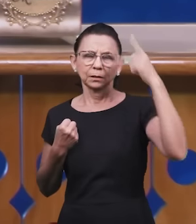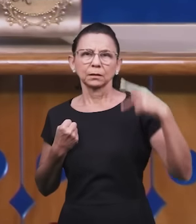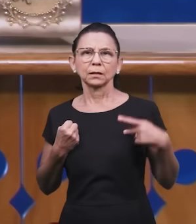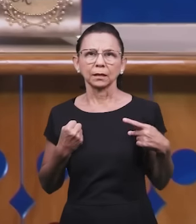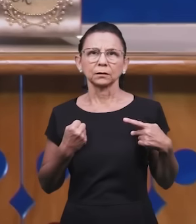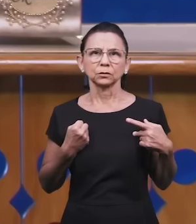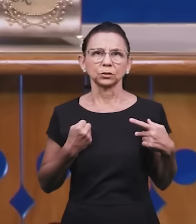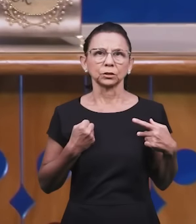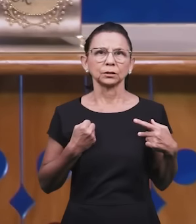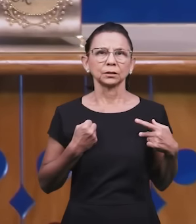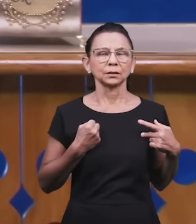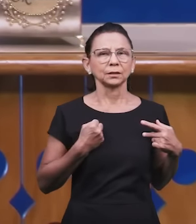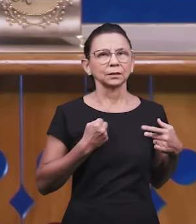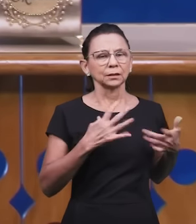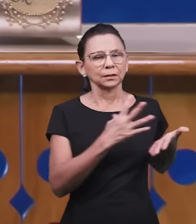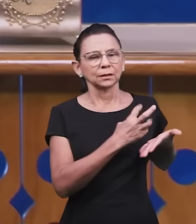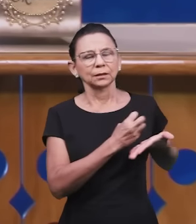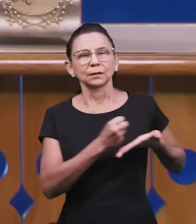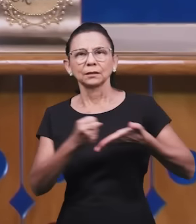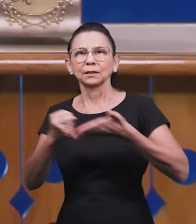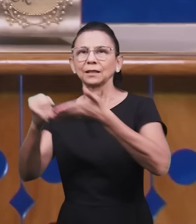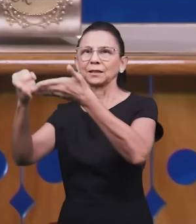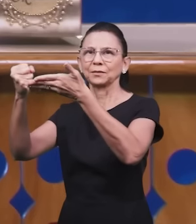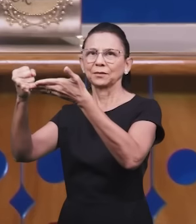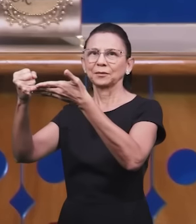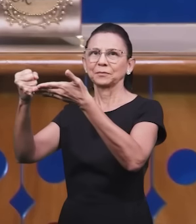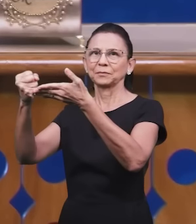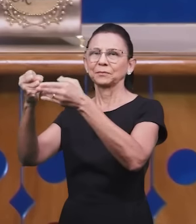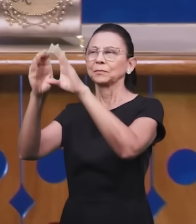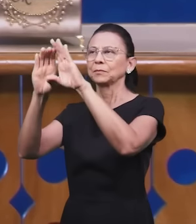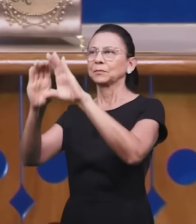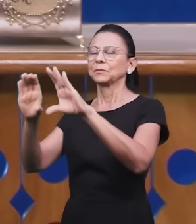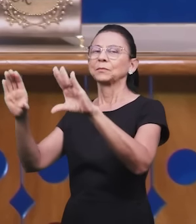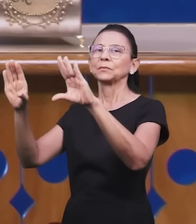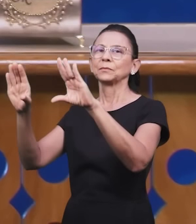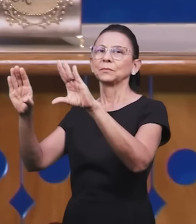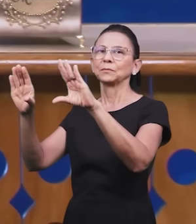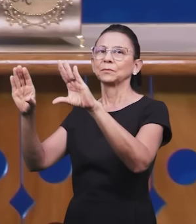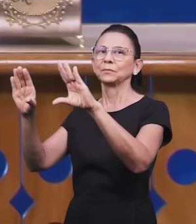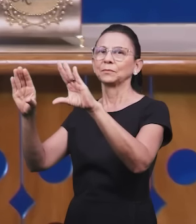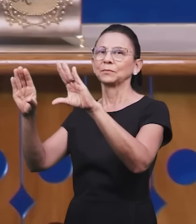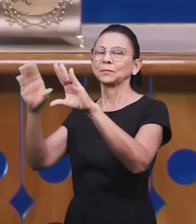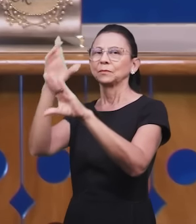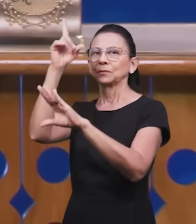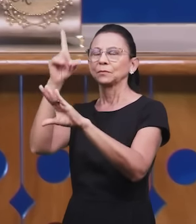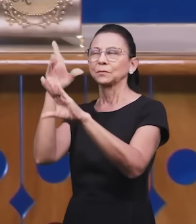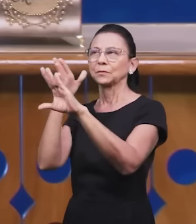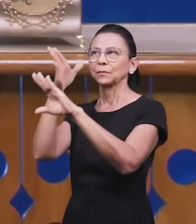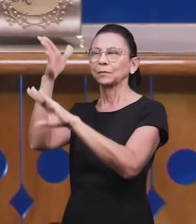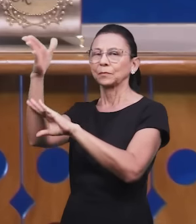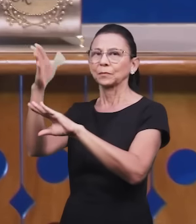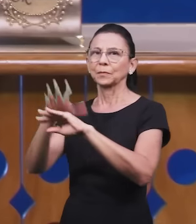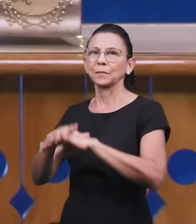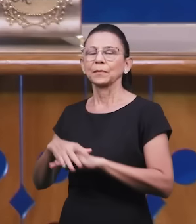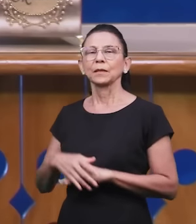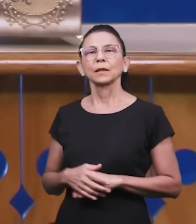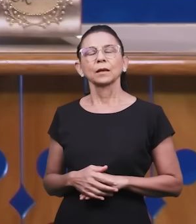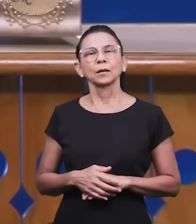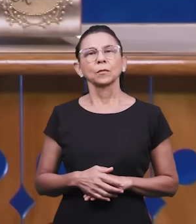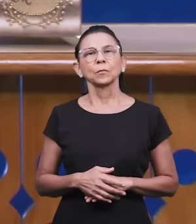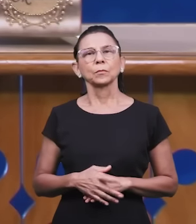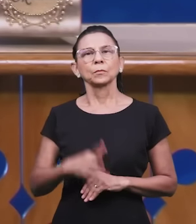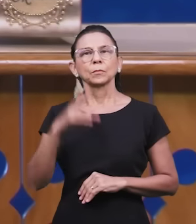da criação para colocá-lo em uma outra posição, uma posição de salvação, uma posição de